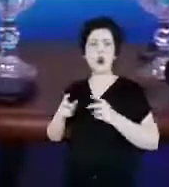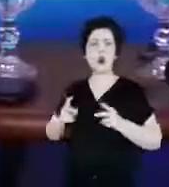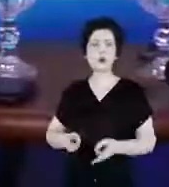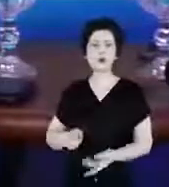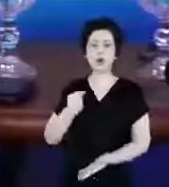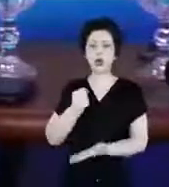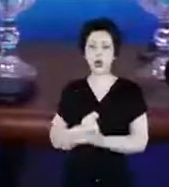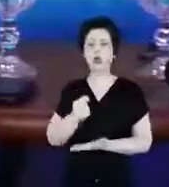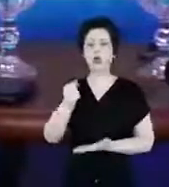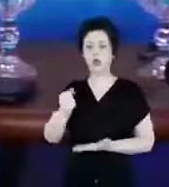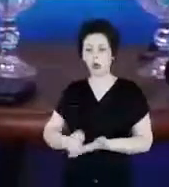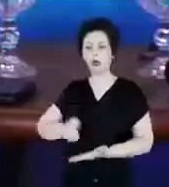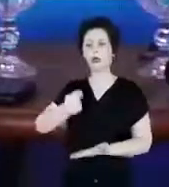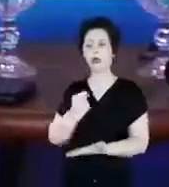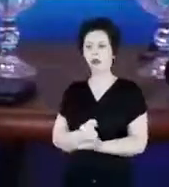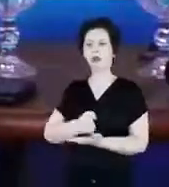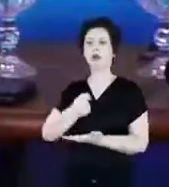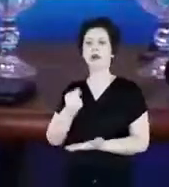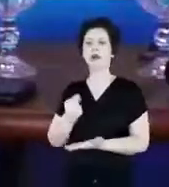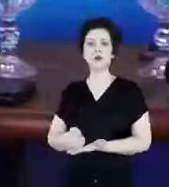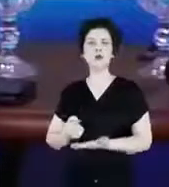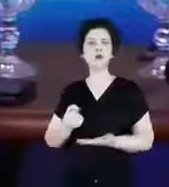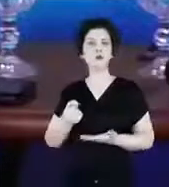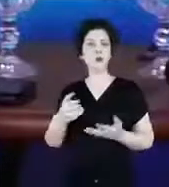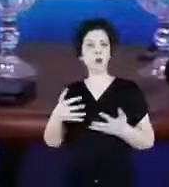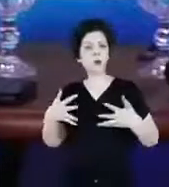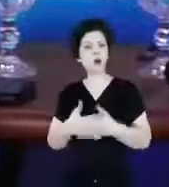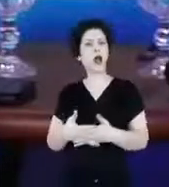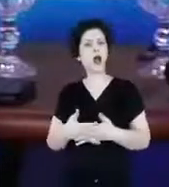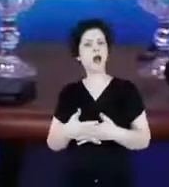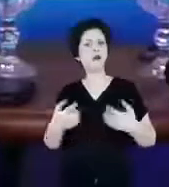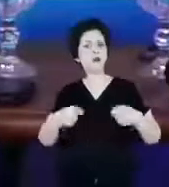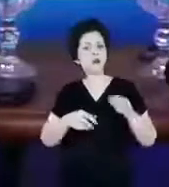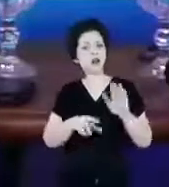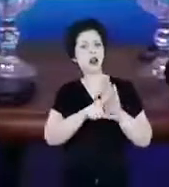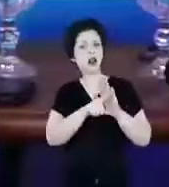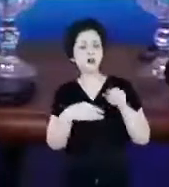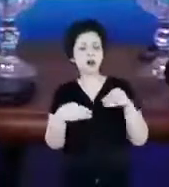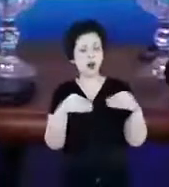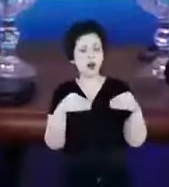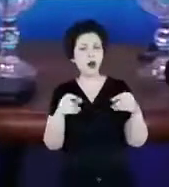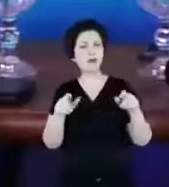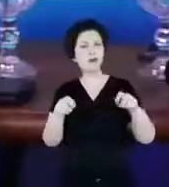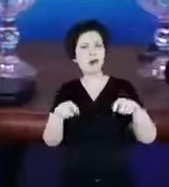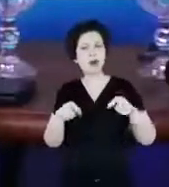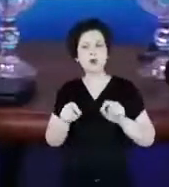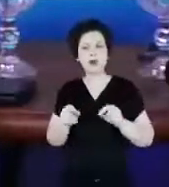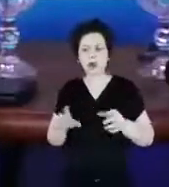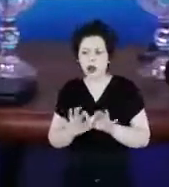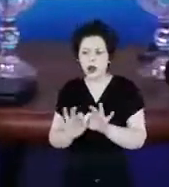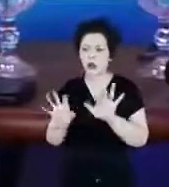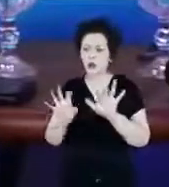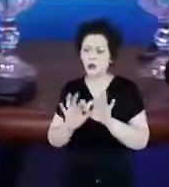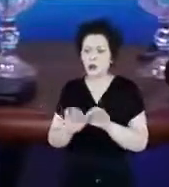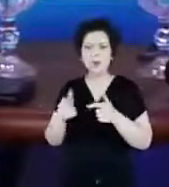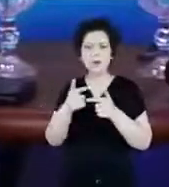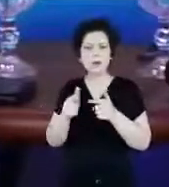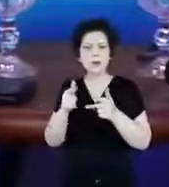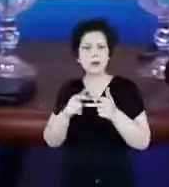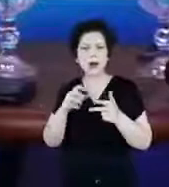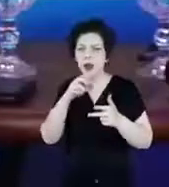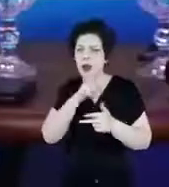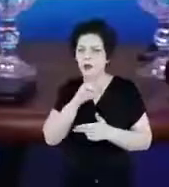precisa de a gente ter uma legislação capaz de ir destravando a cada problema. Então, eu